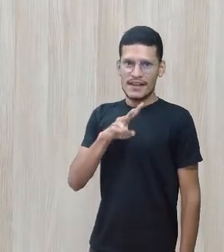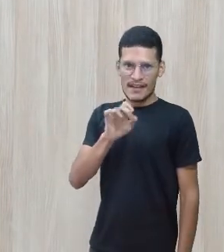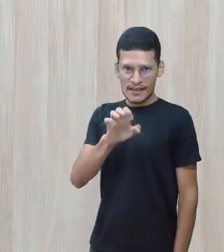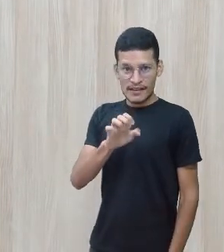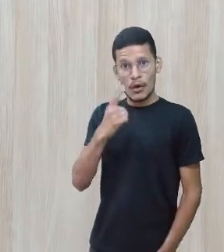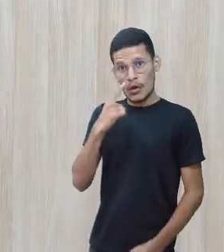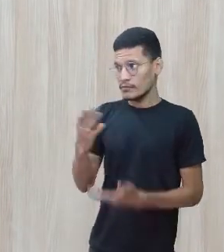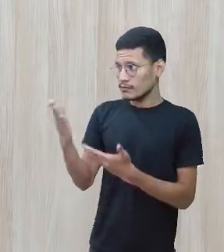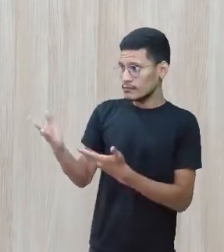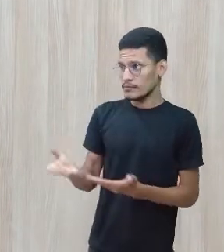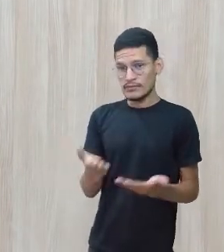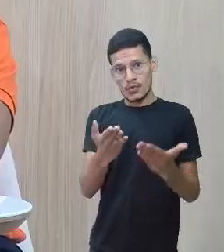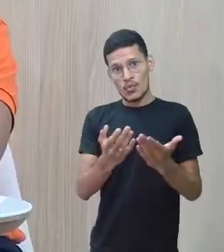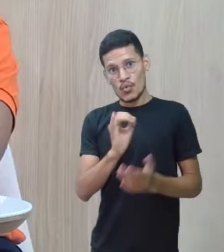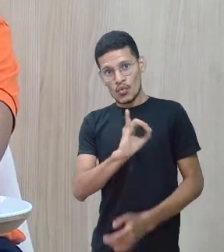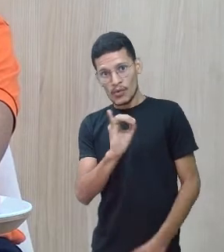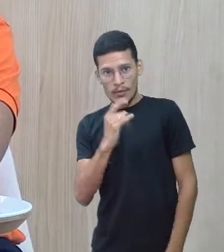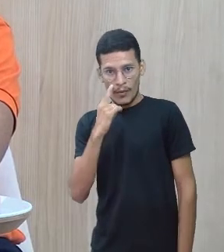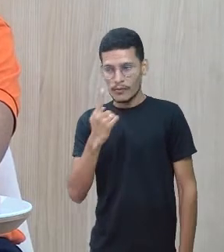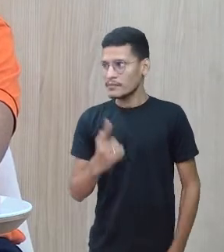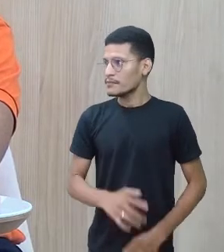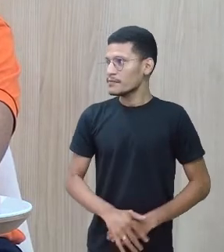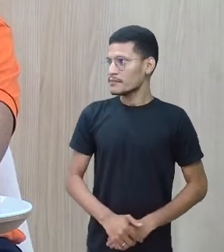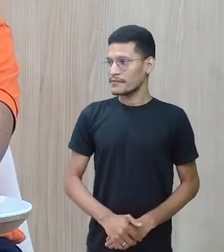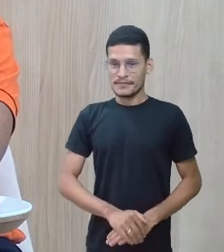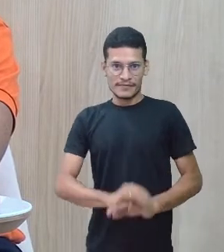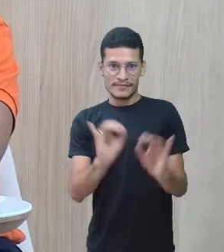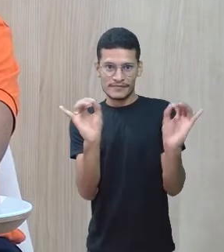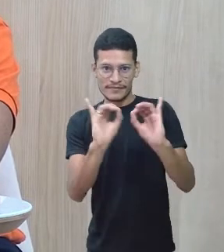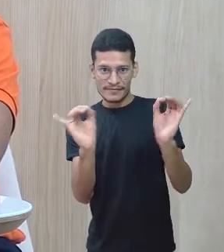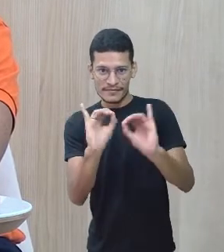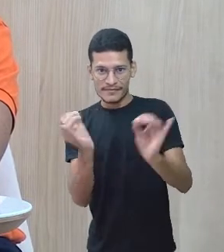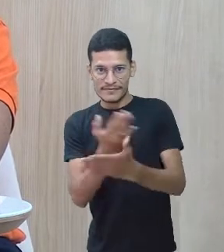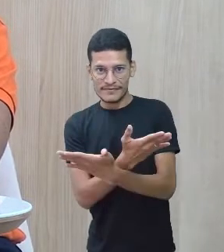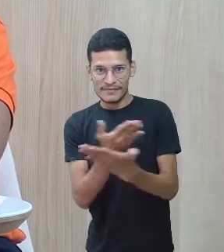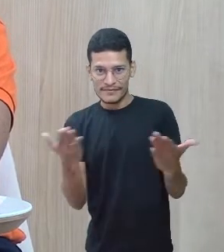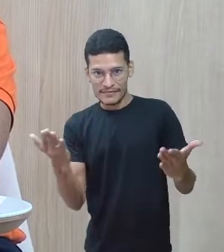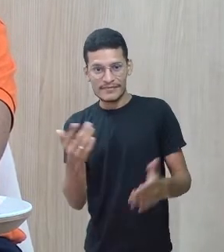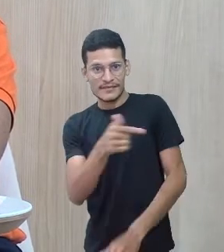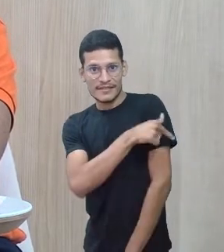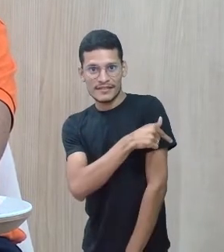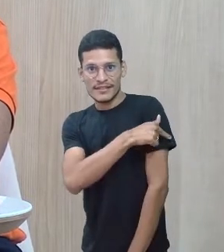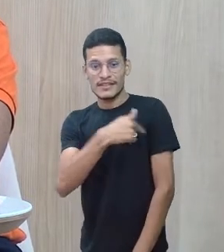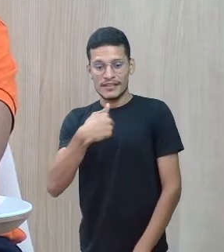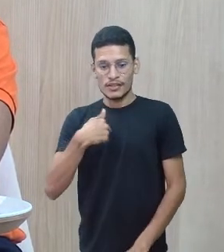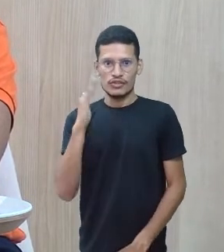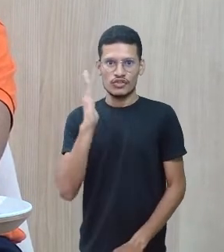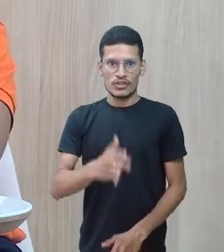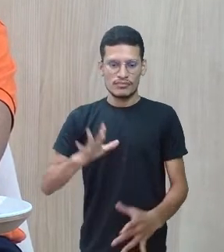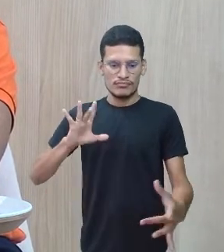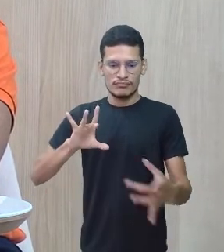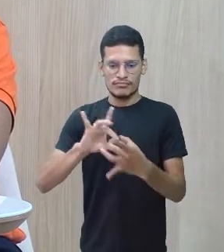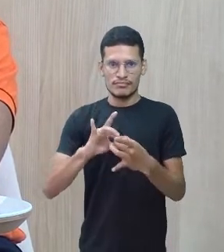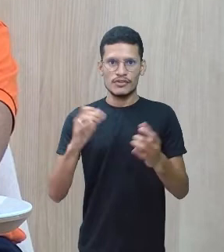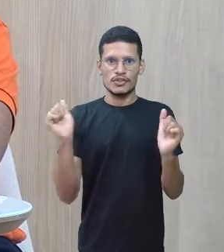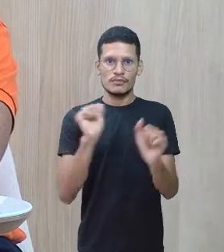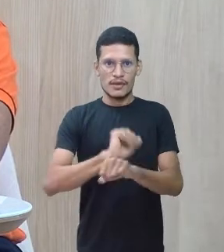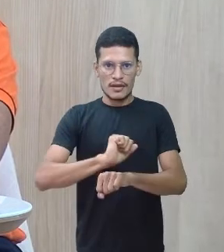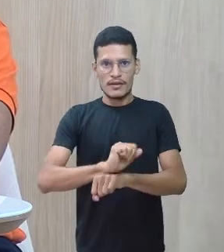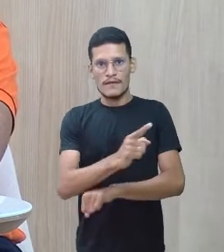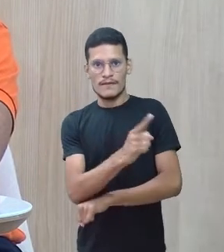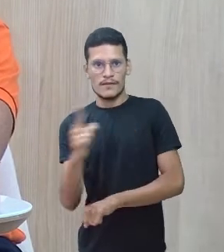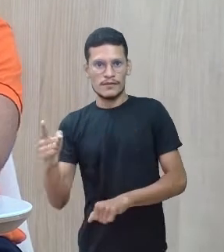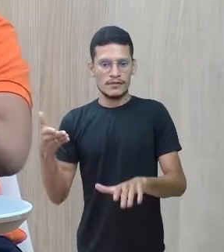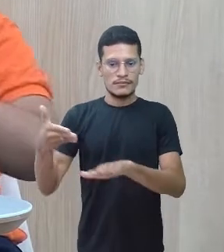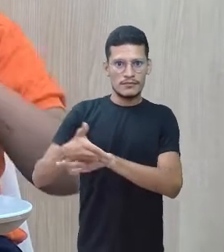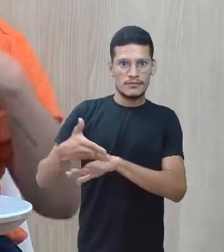lá dar um oi para ela, tá? Oi, sétimo ano, eu já tô por aqui conectada, esperando vocês aí.